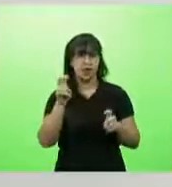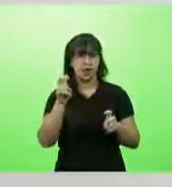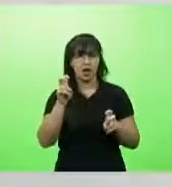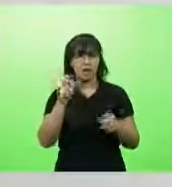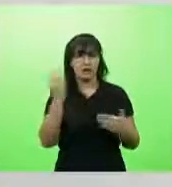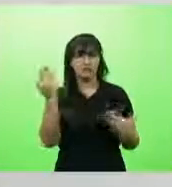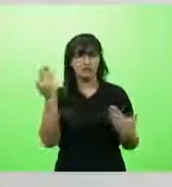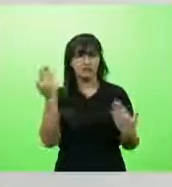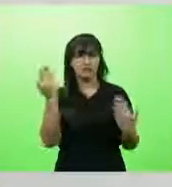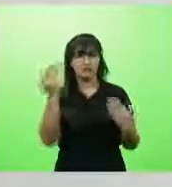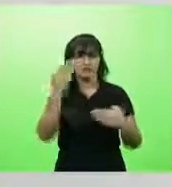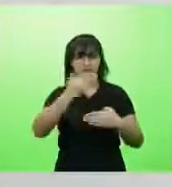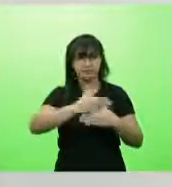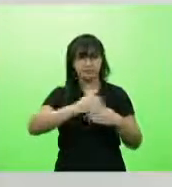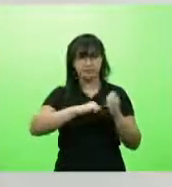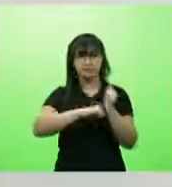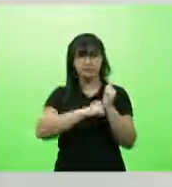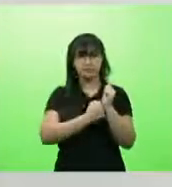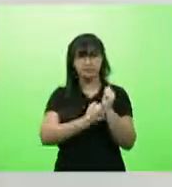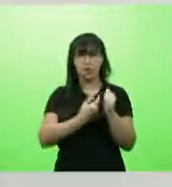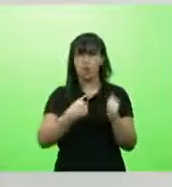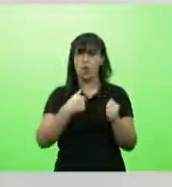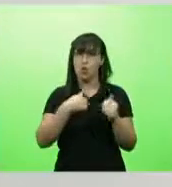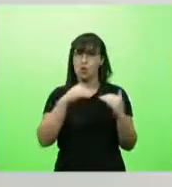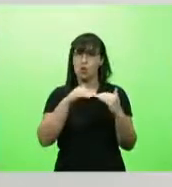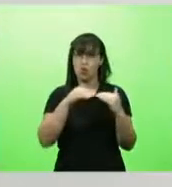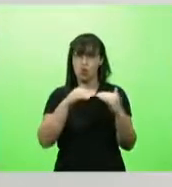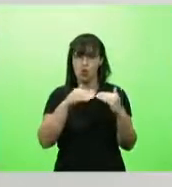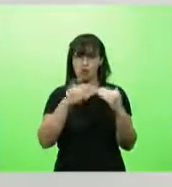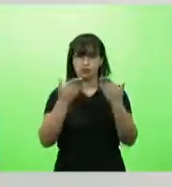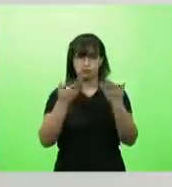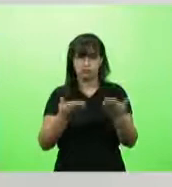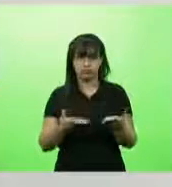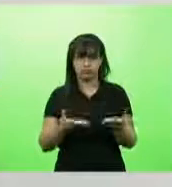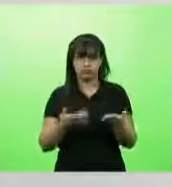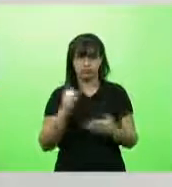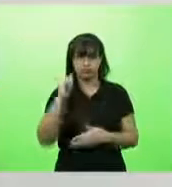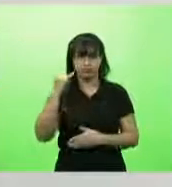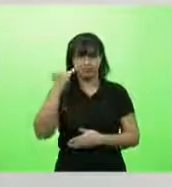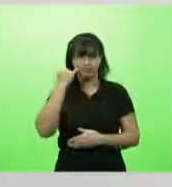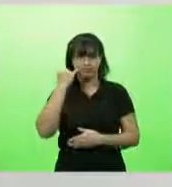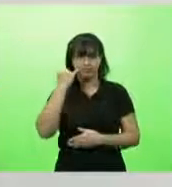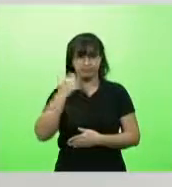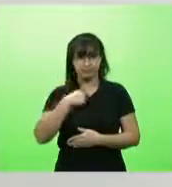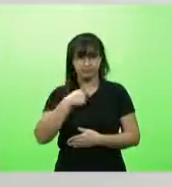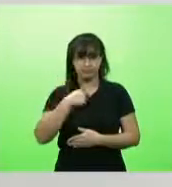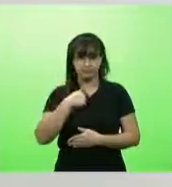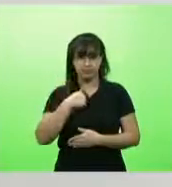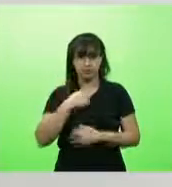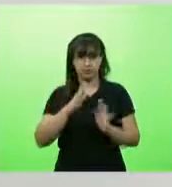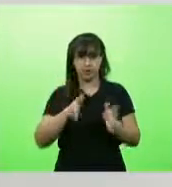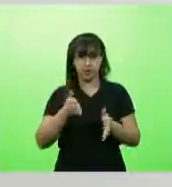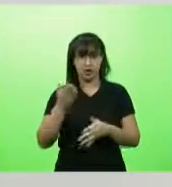Concordo plenamente com Vossa Excelência, deputado Gessé, com essas questões. Eu fui medicado pelo meu médico com essas